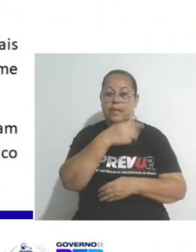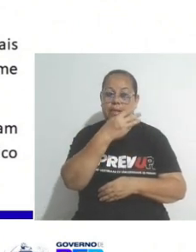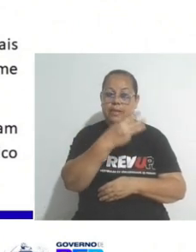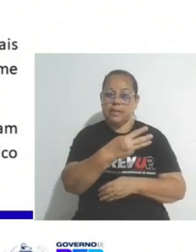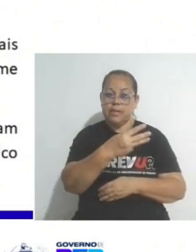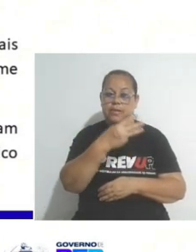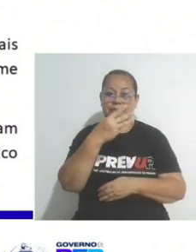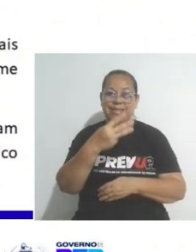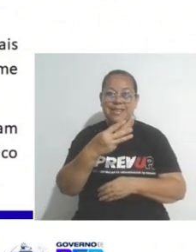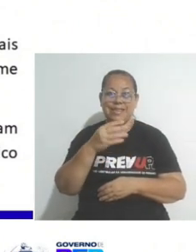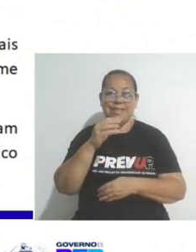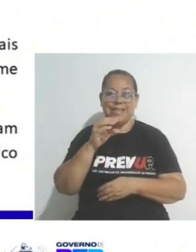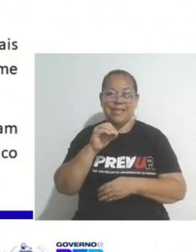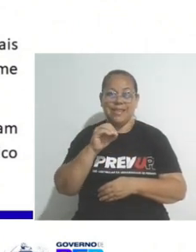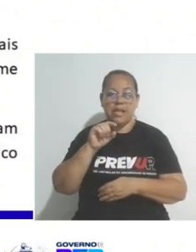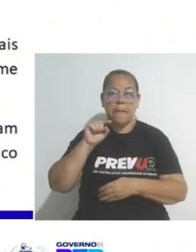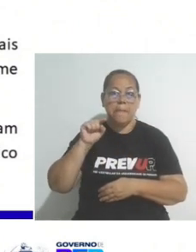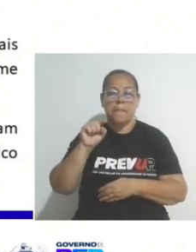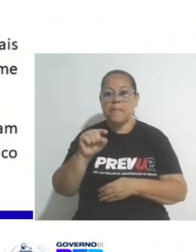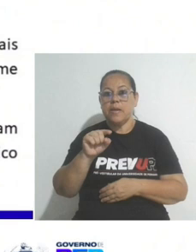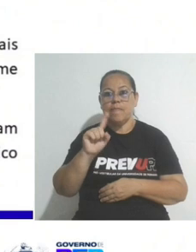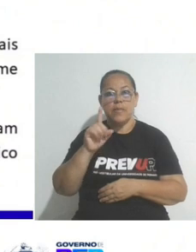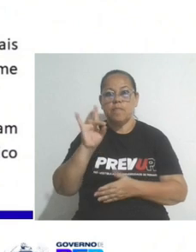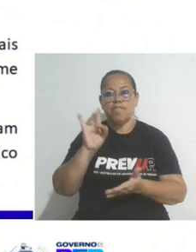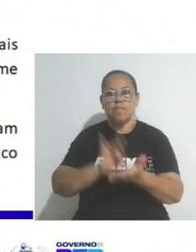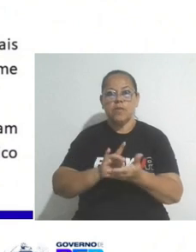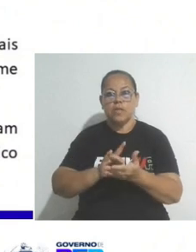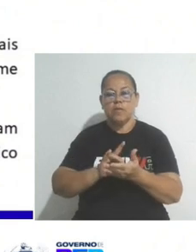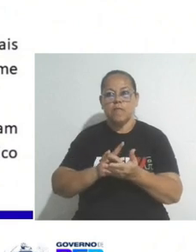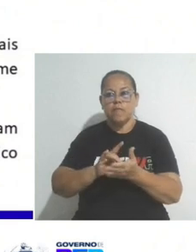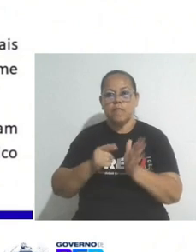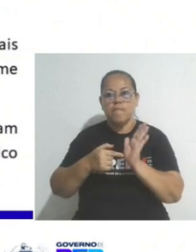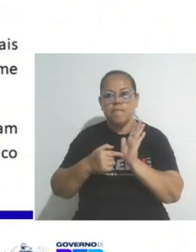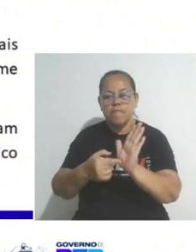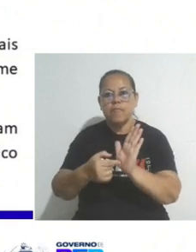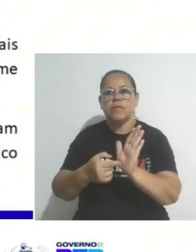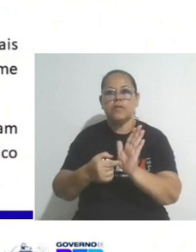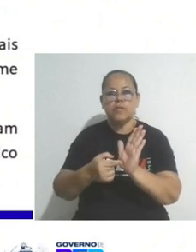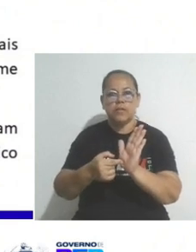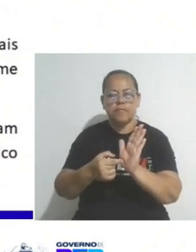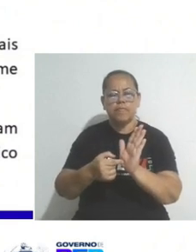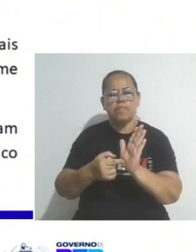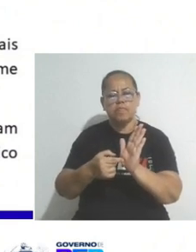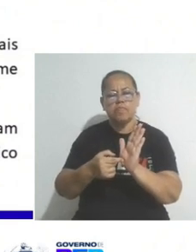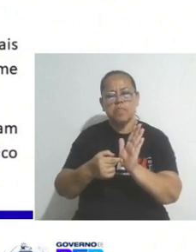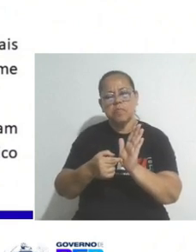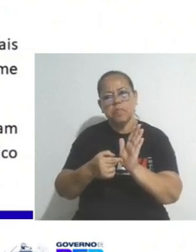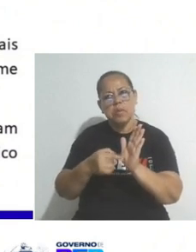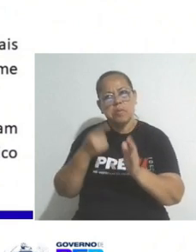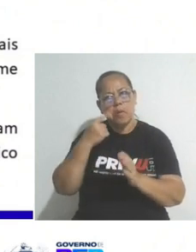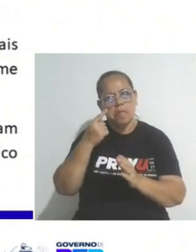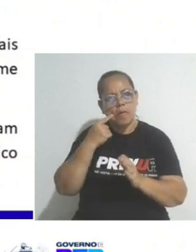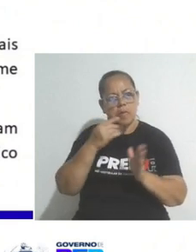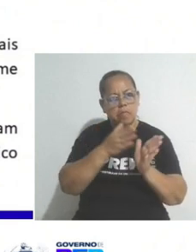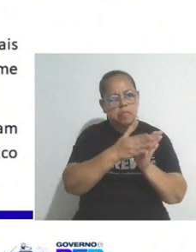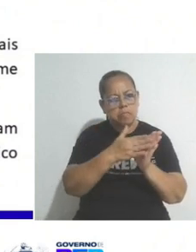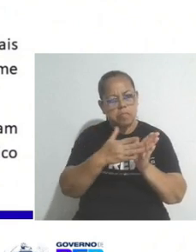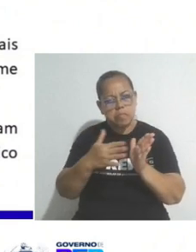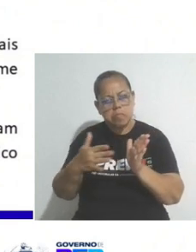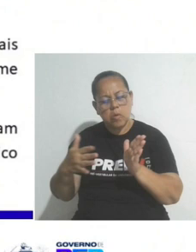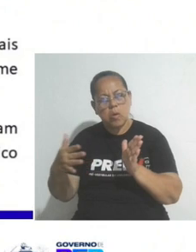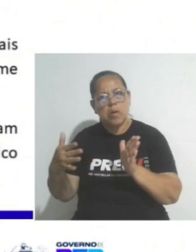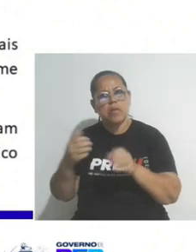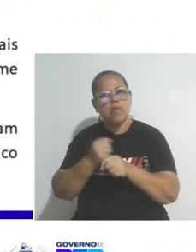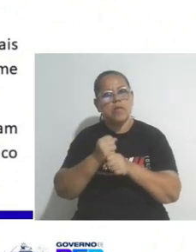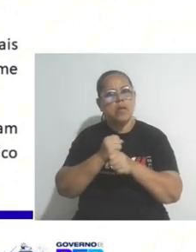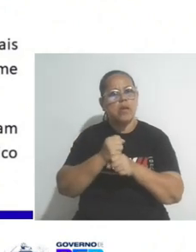irregulares foram registradas no continente e aí nós temos aqui uma sequência de anos e o número